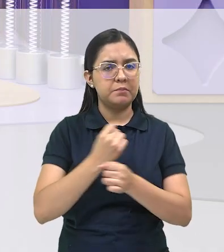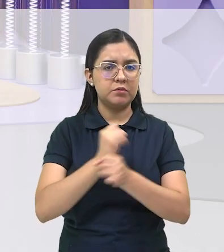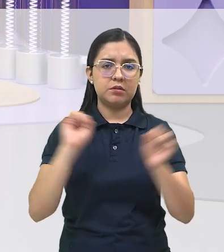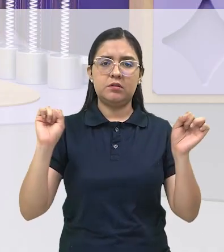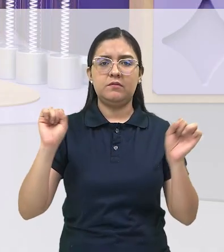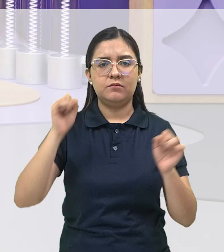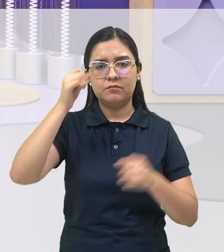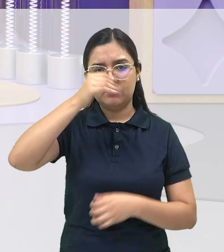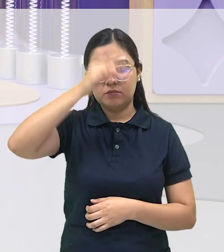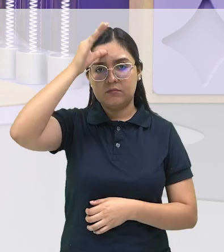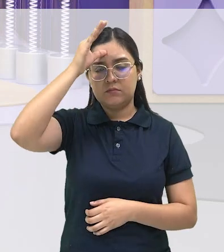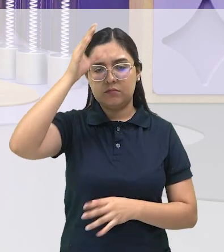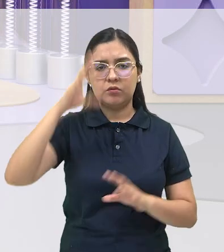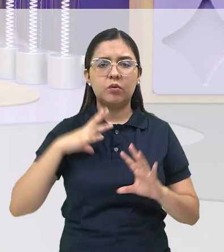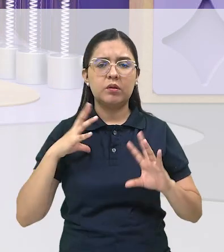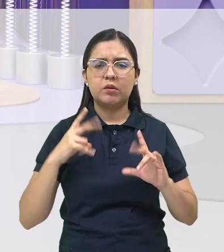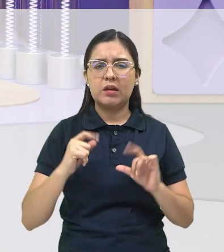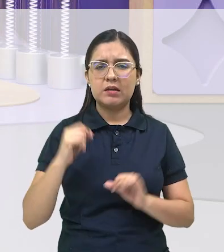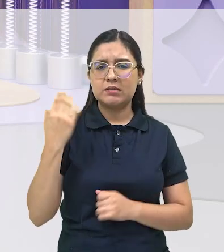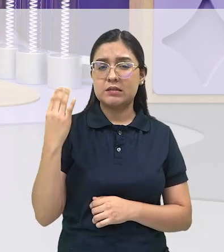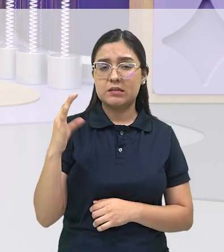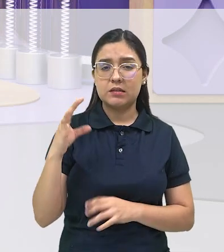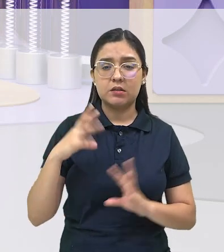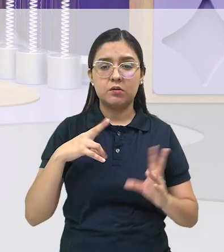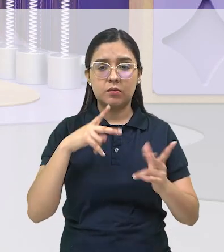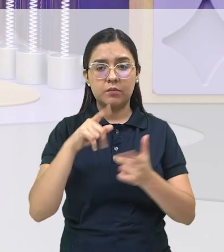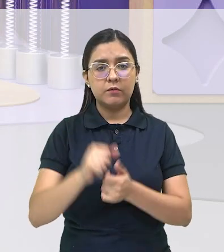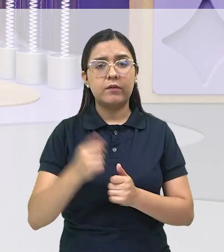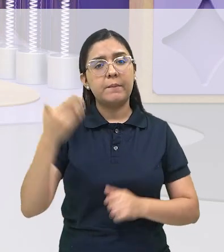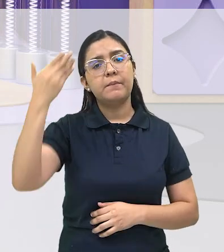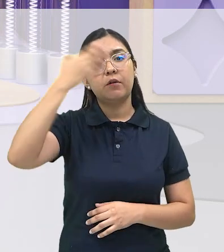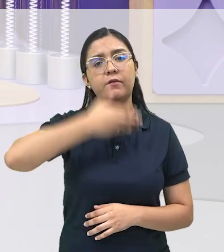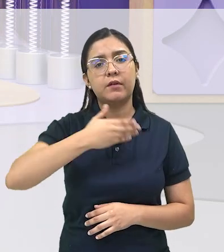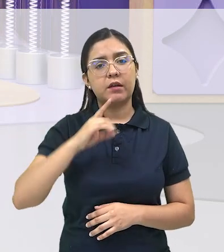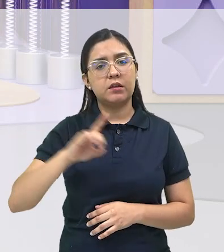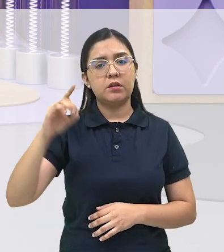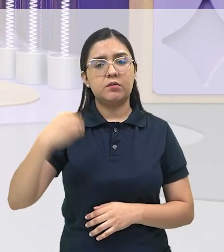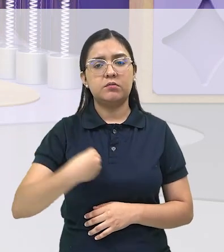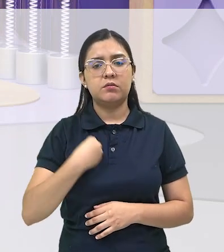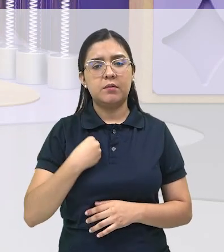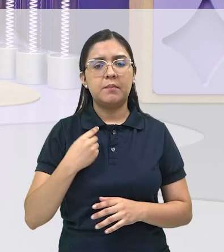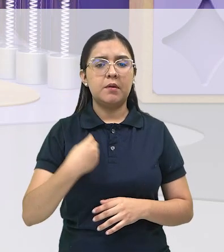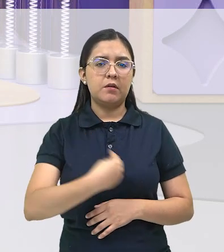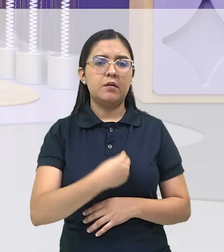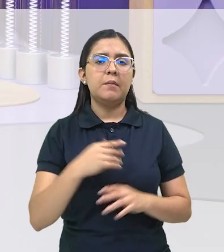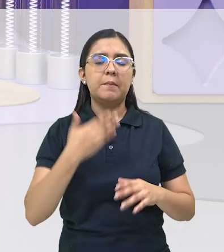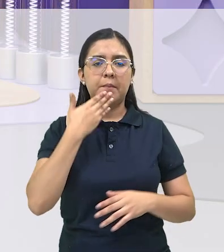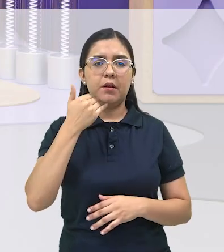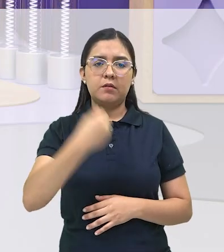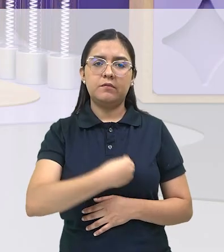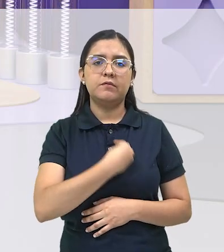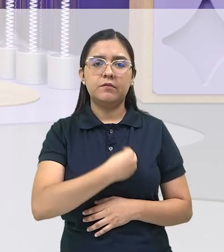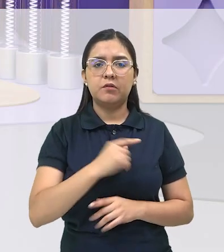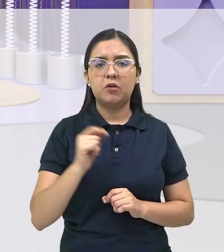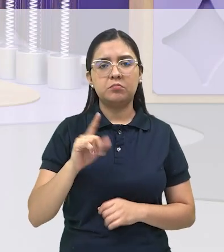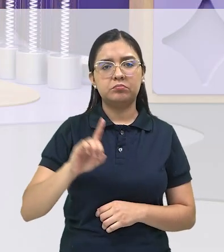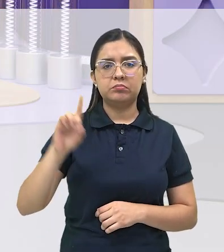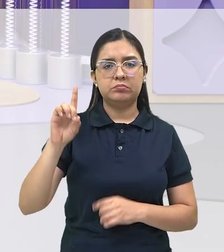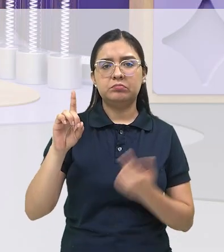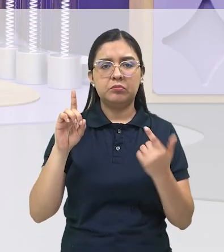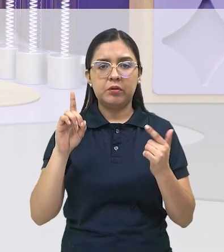conhecimento. Nem toda a ciência do mundo vai nos provar a existência de Deus. Então é melhor viver como se Deus